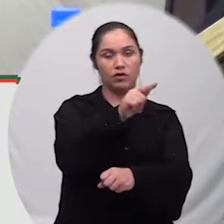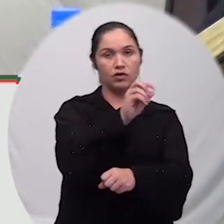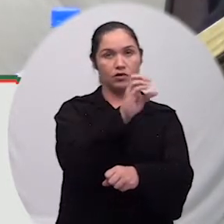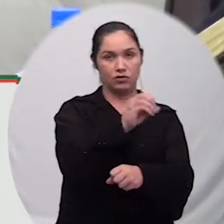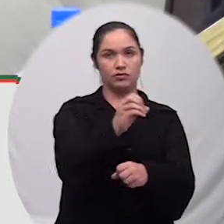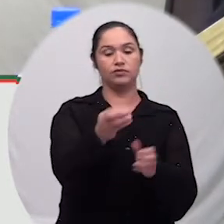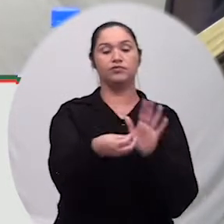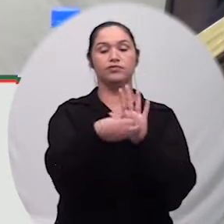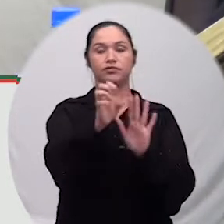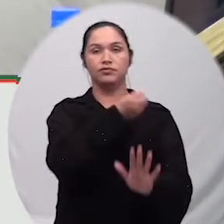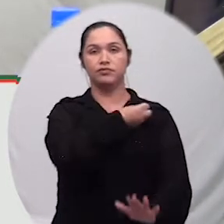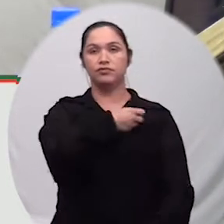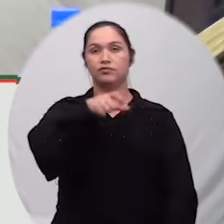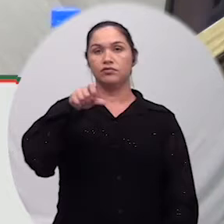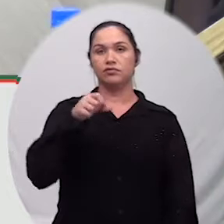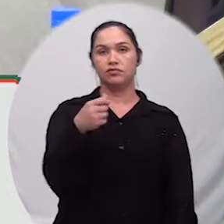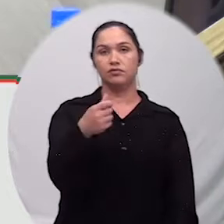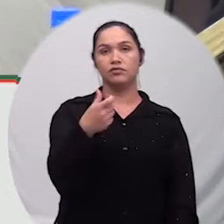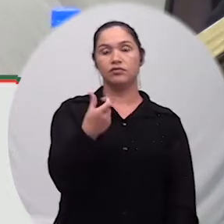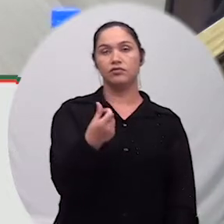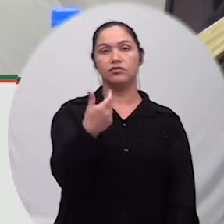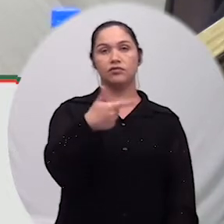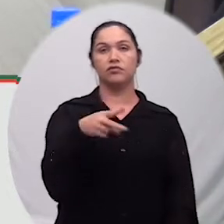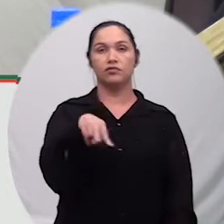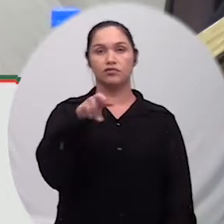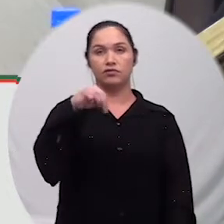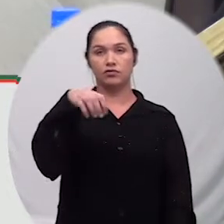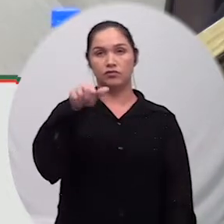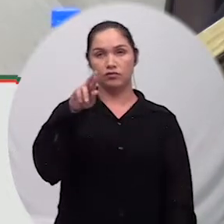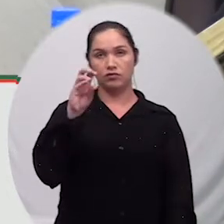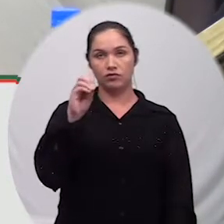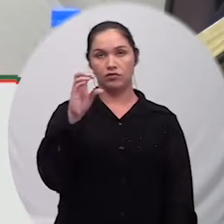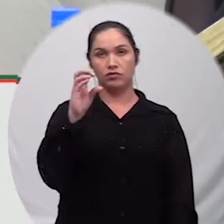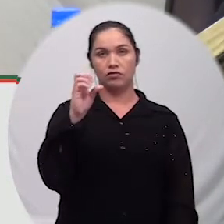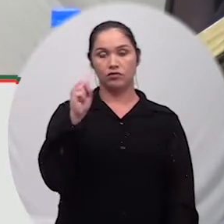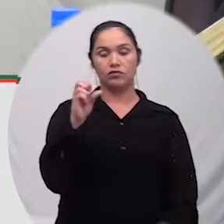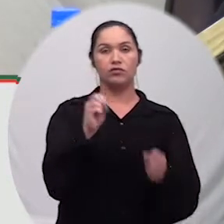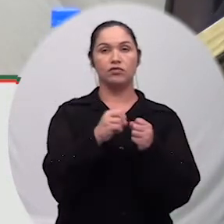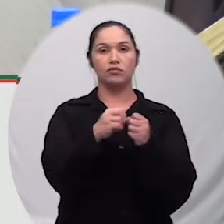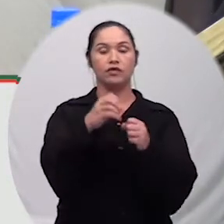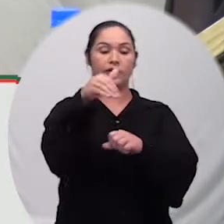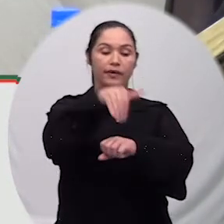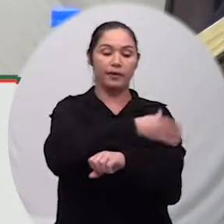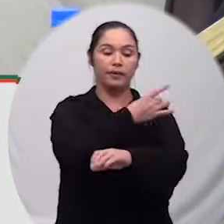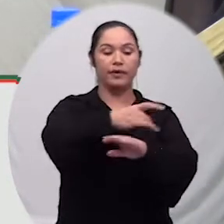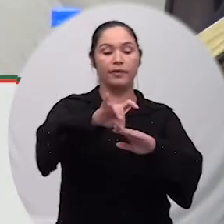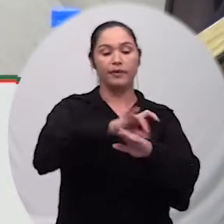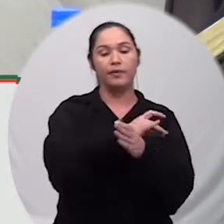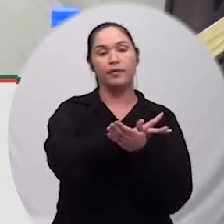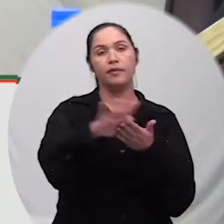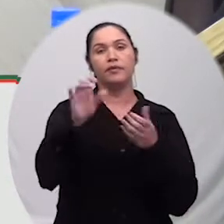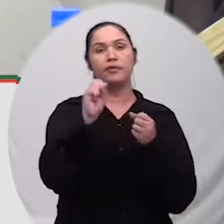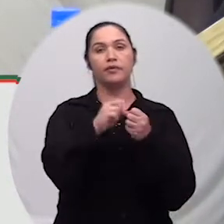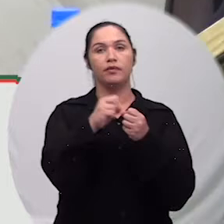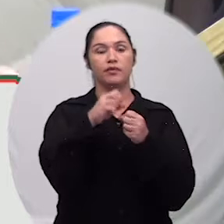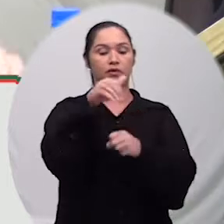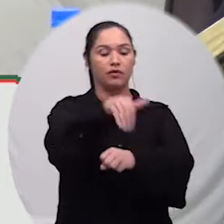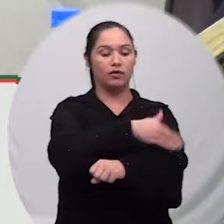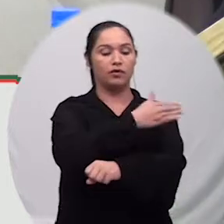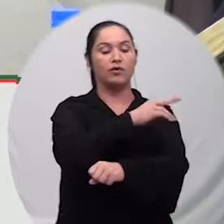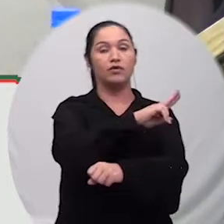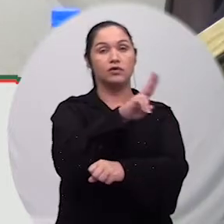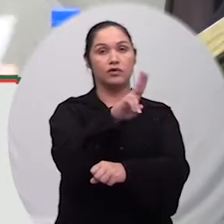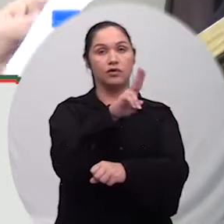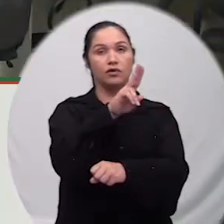número 962/18, autoria vereador Marcos Meller, assunto asfaltamento da rua Henrique Borsato, localizado